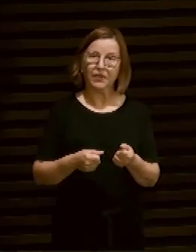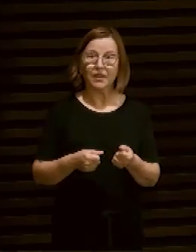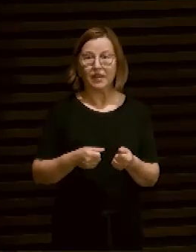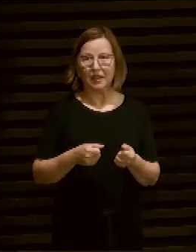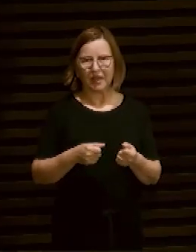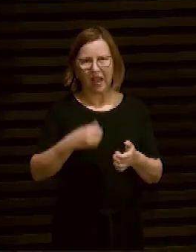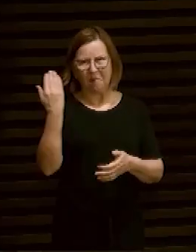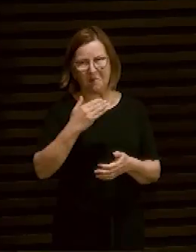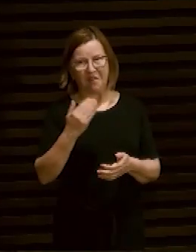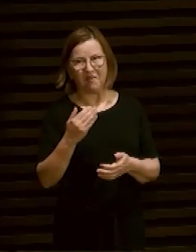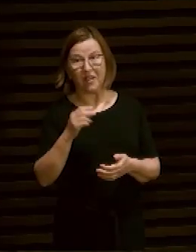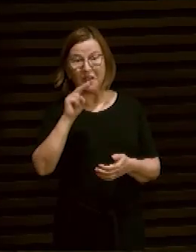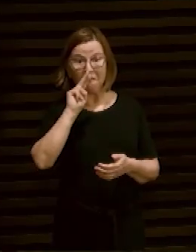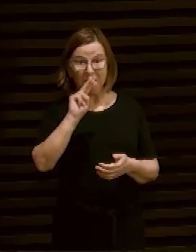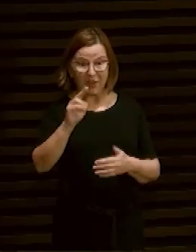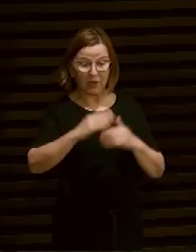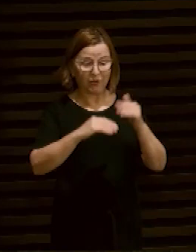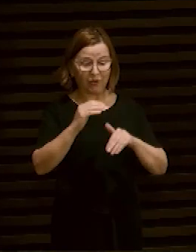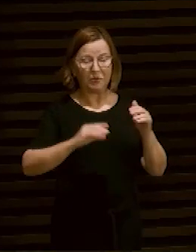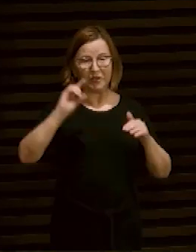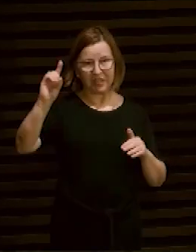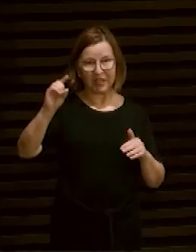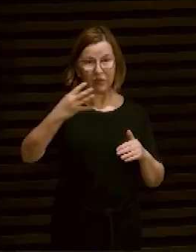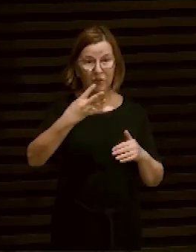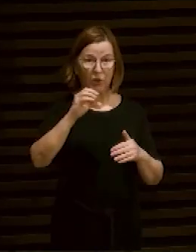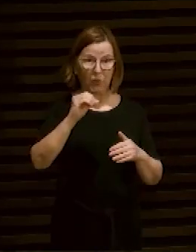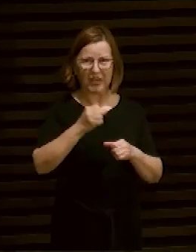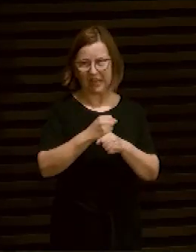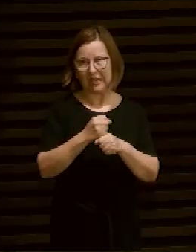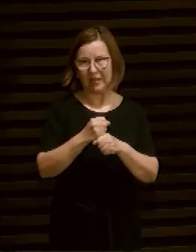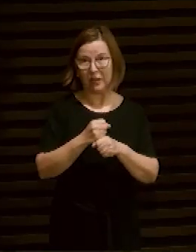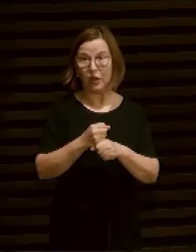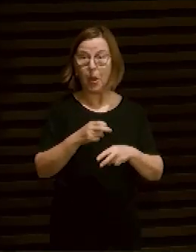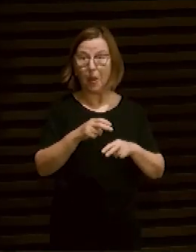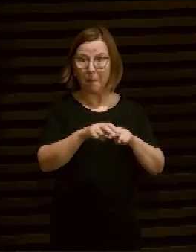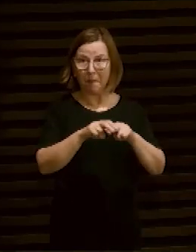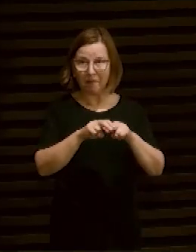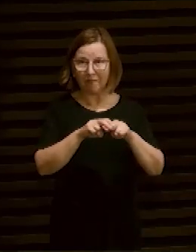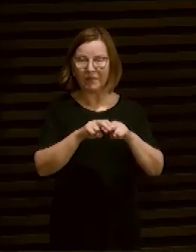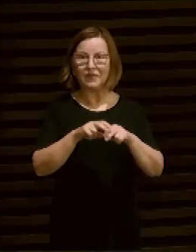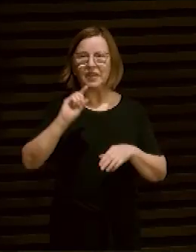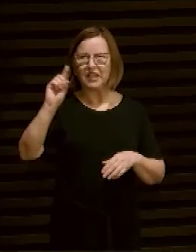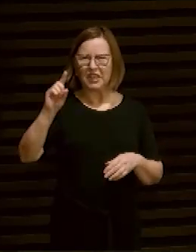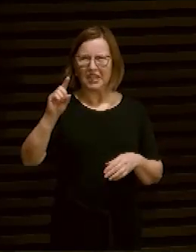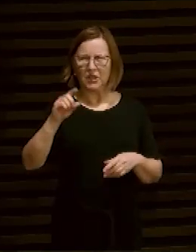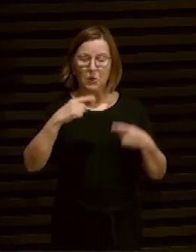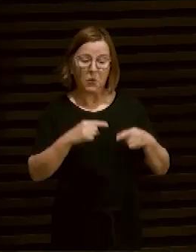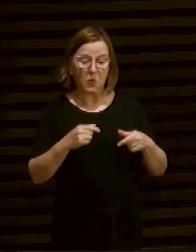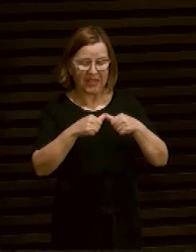obras por 40 anos. Por isso me indignei contra essa geração e